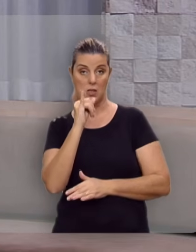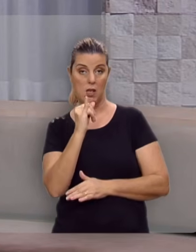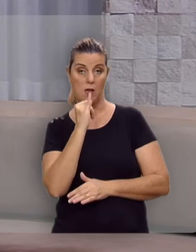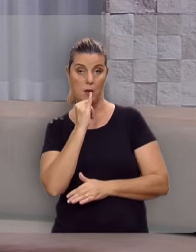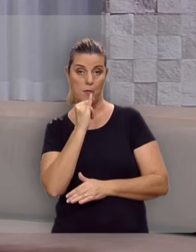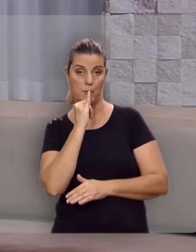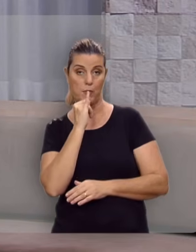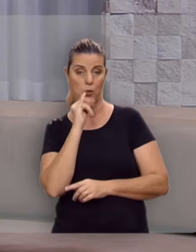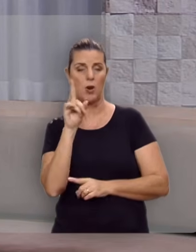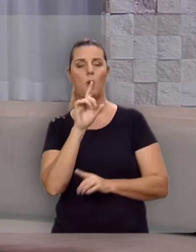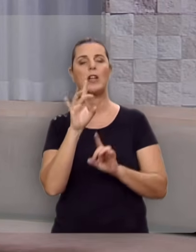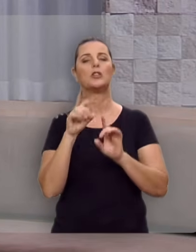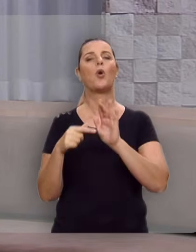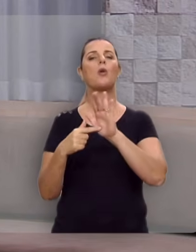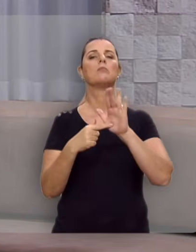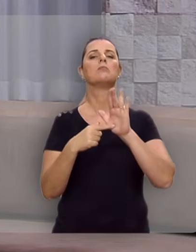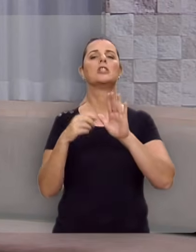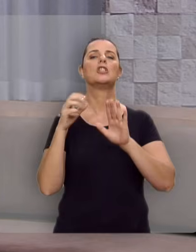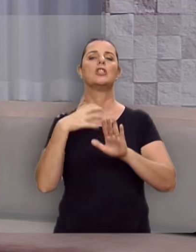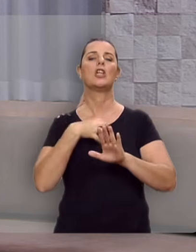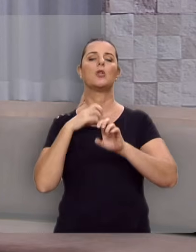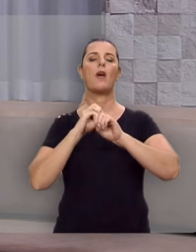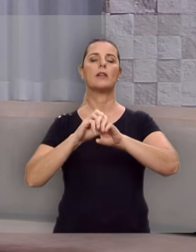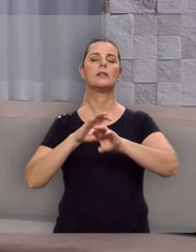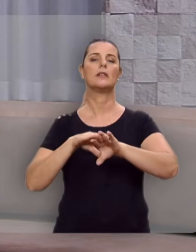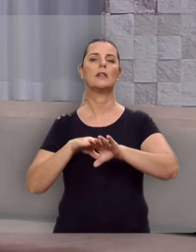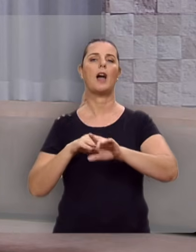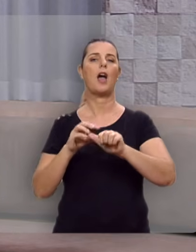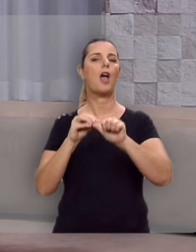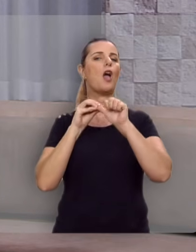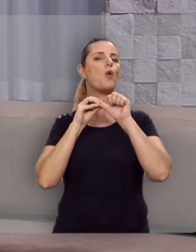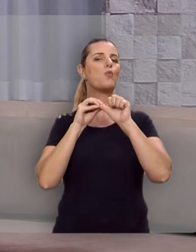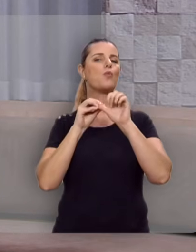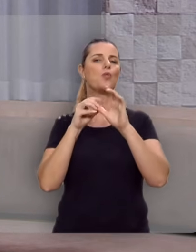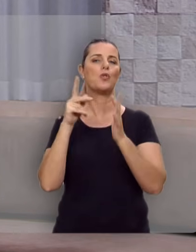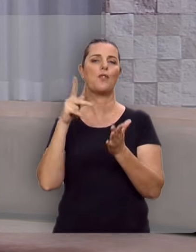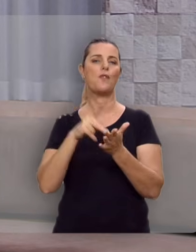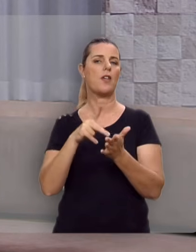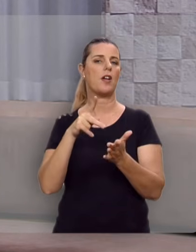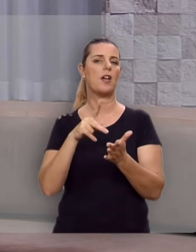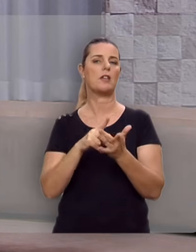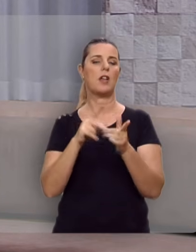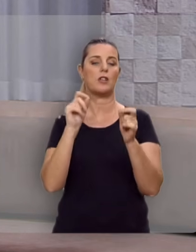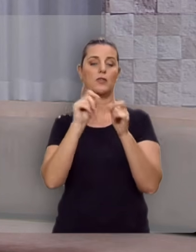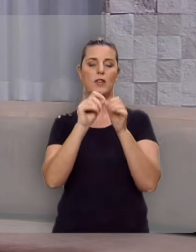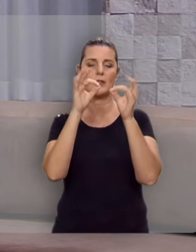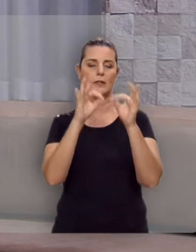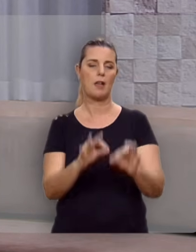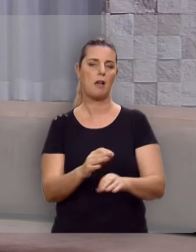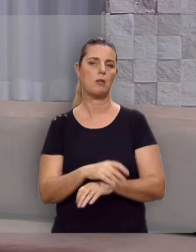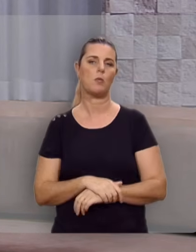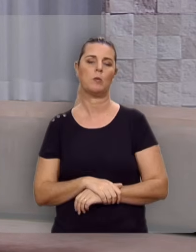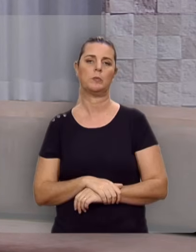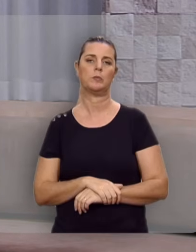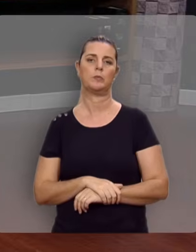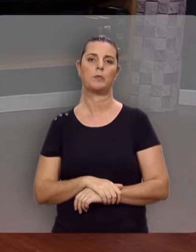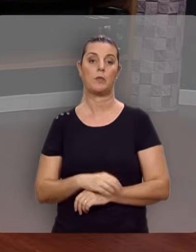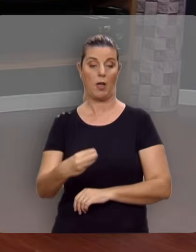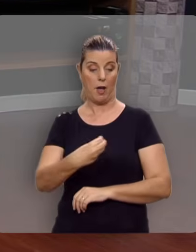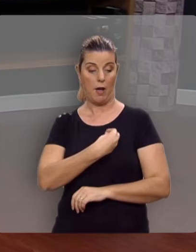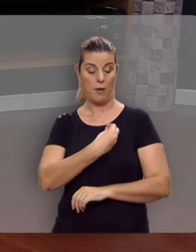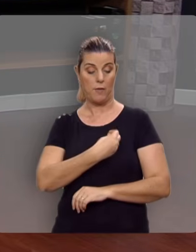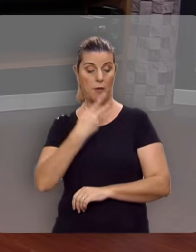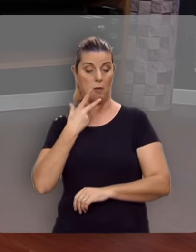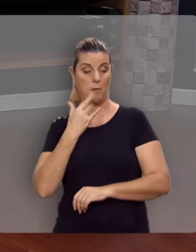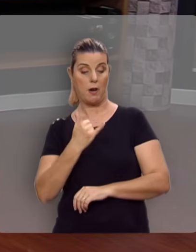exemplo não é apenas uma forma de ensinar, é a única forma eficaz de fazê-lo.